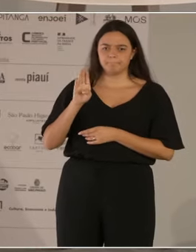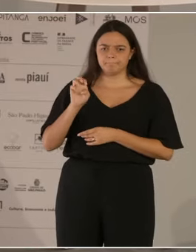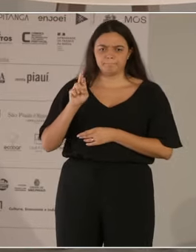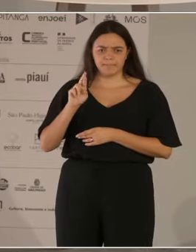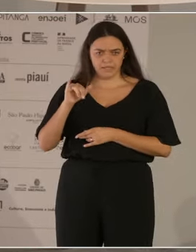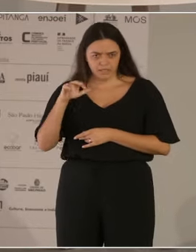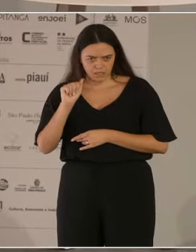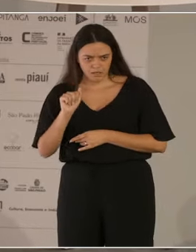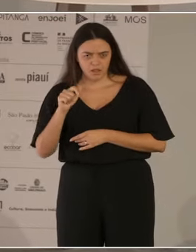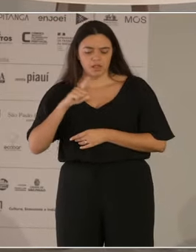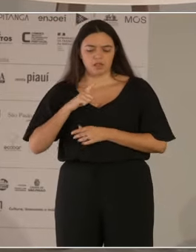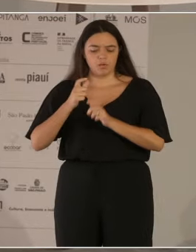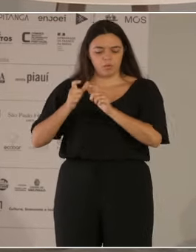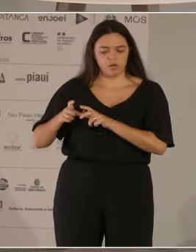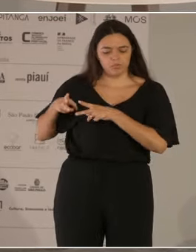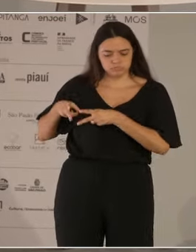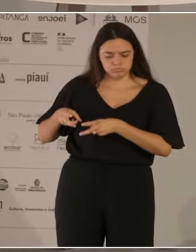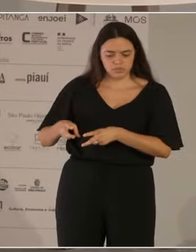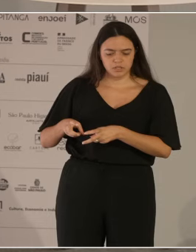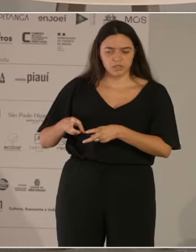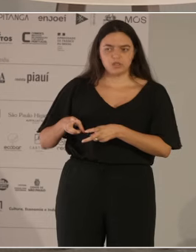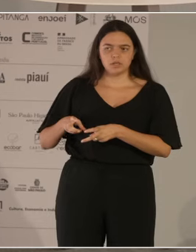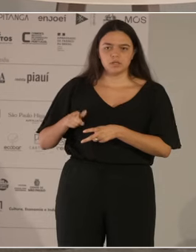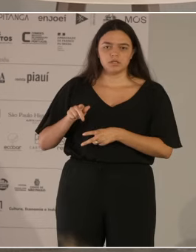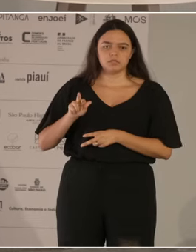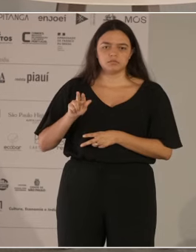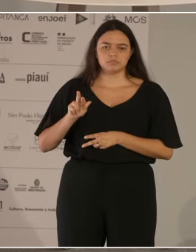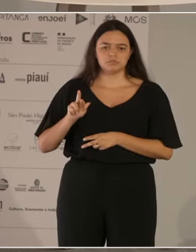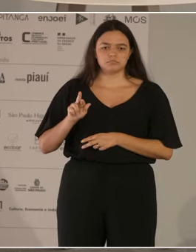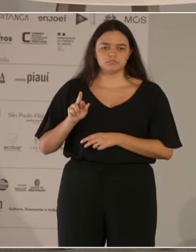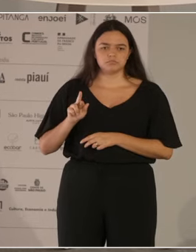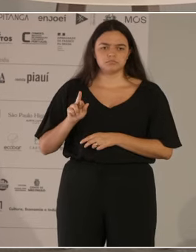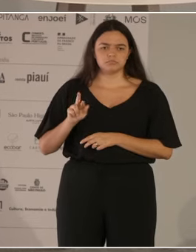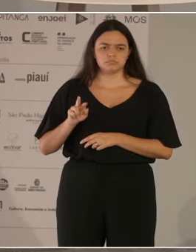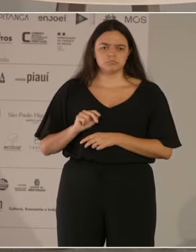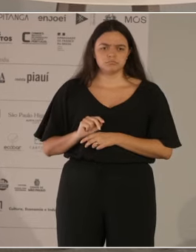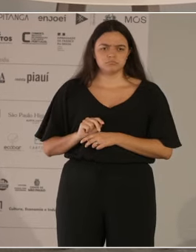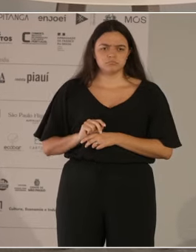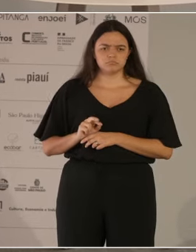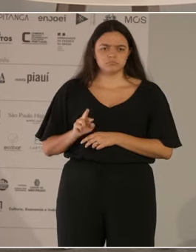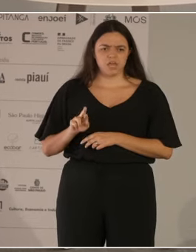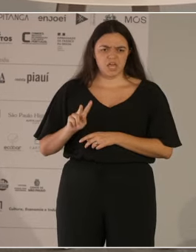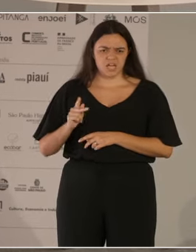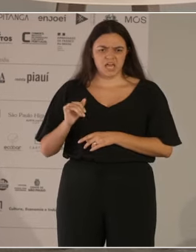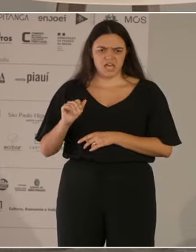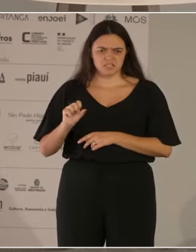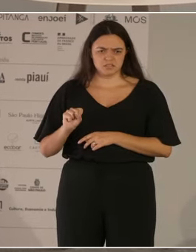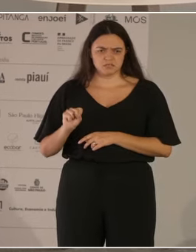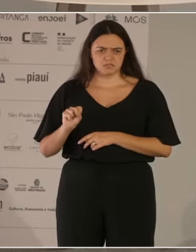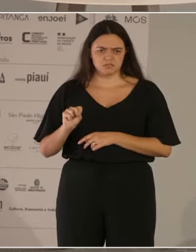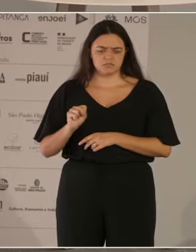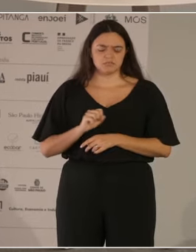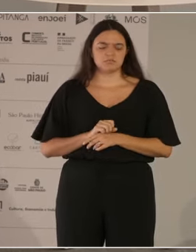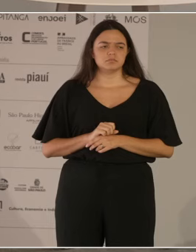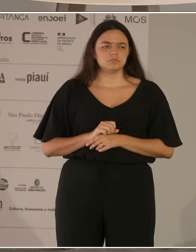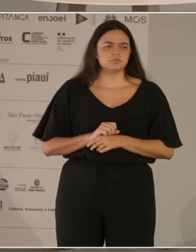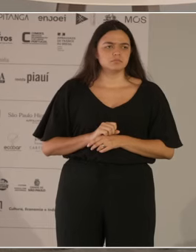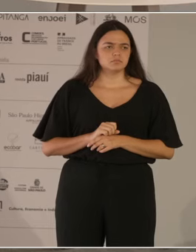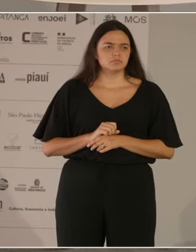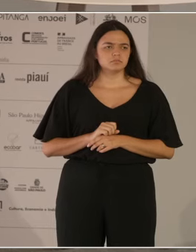sítio arqueológico chamado Yana, RHS, em que a gente tem uma ocupação humana, é acima, esse sítio fica acima do Círculo